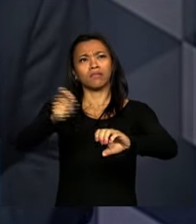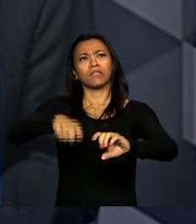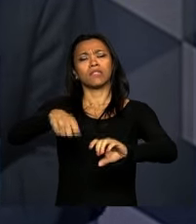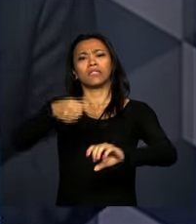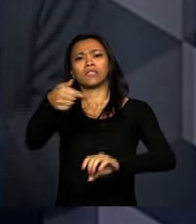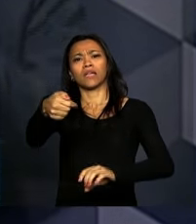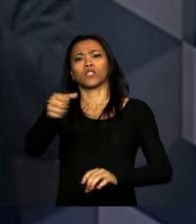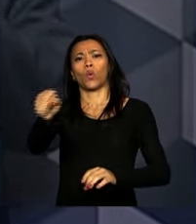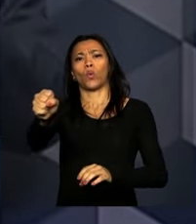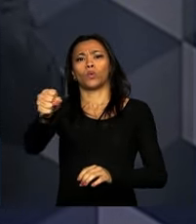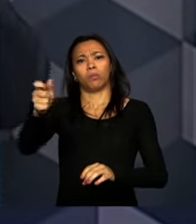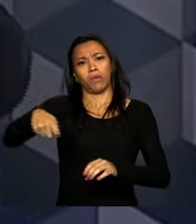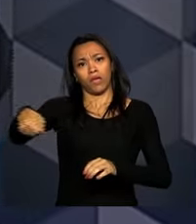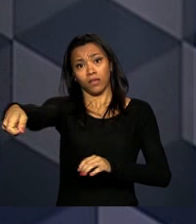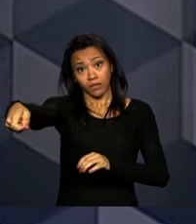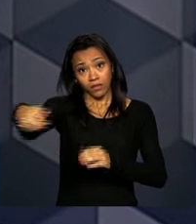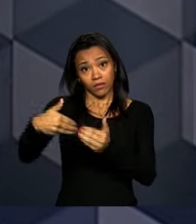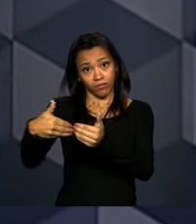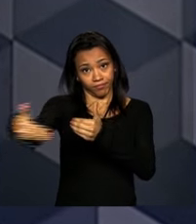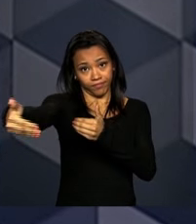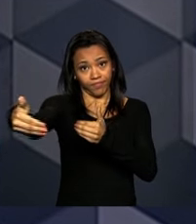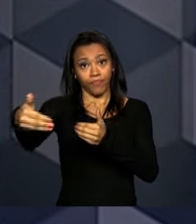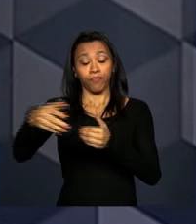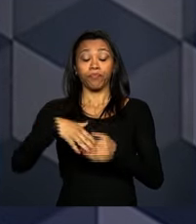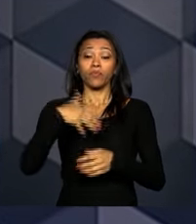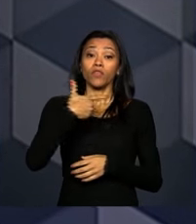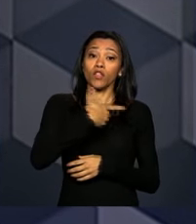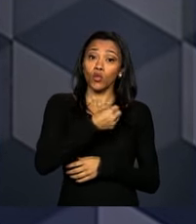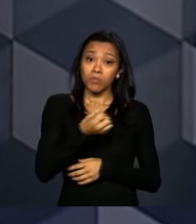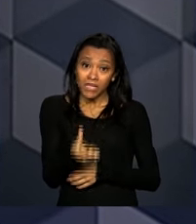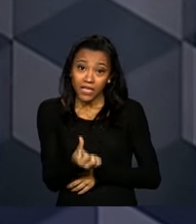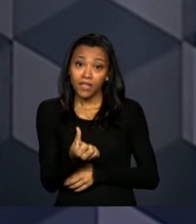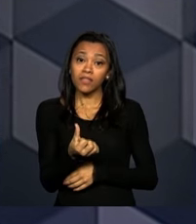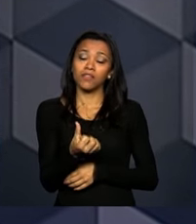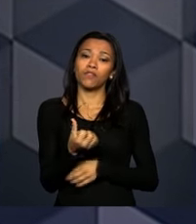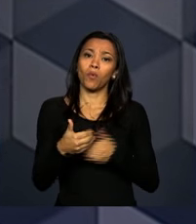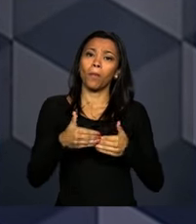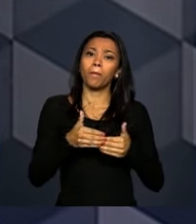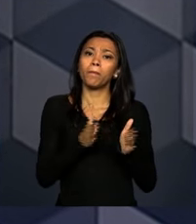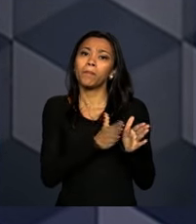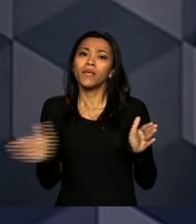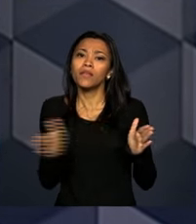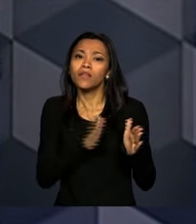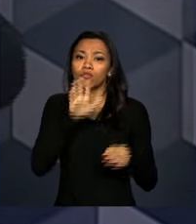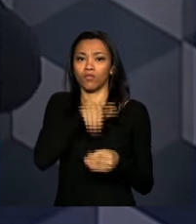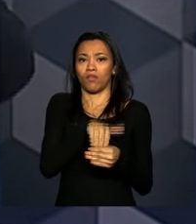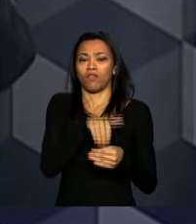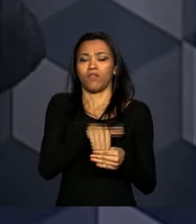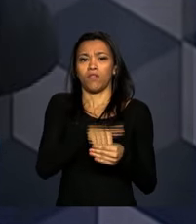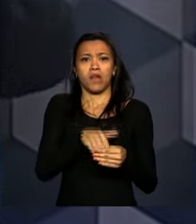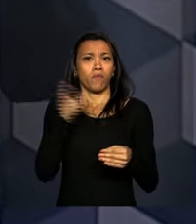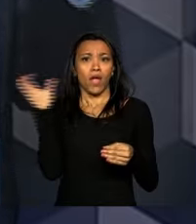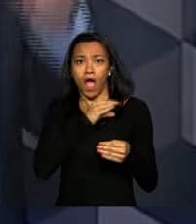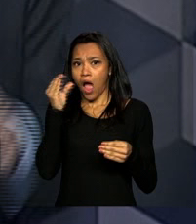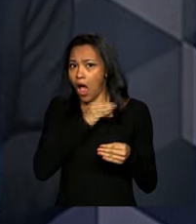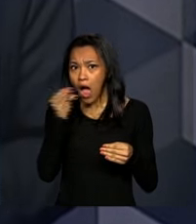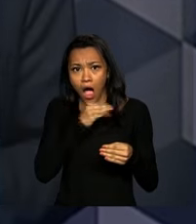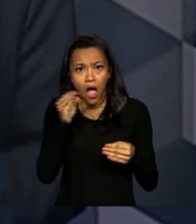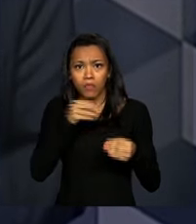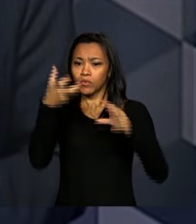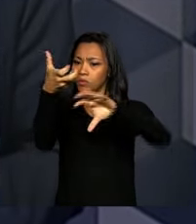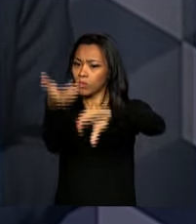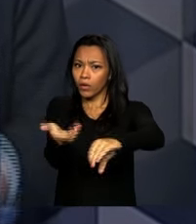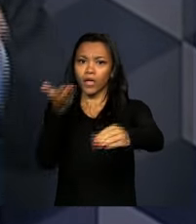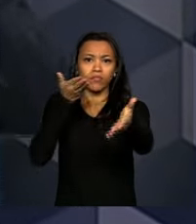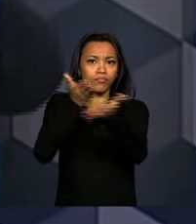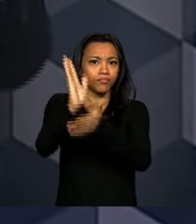7 ou 8 meses. 2006 foi um ano eleitoral. O projeto tramitou rápido com a adesão de todo o Congresso